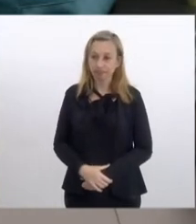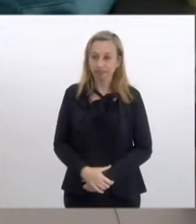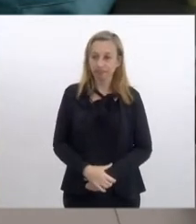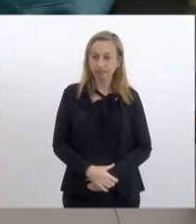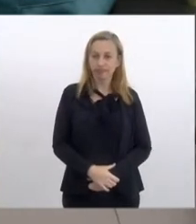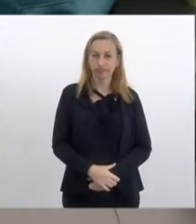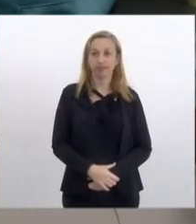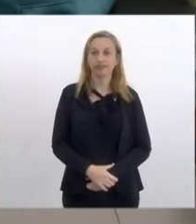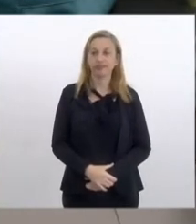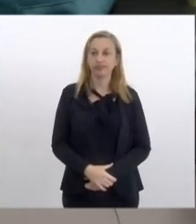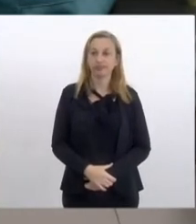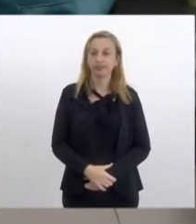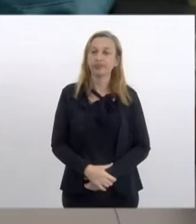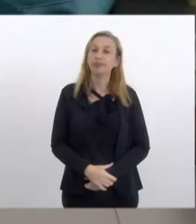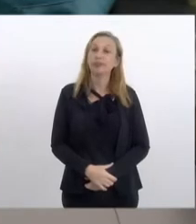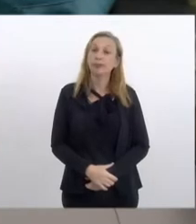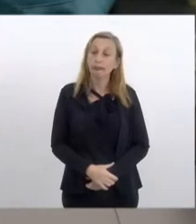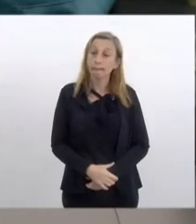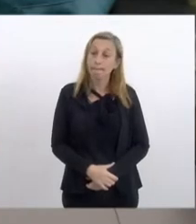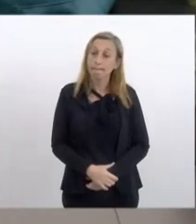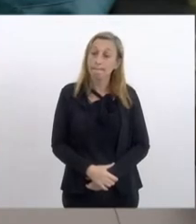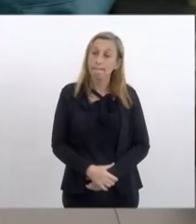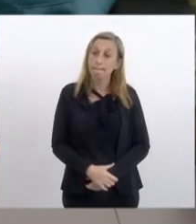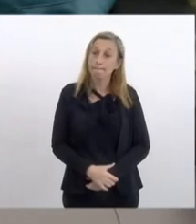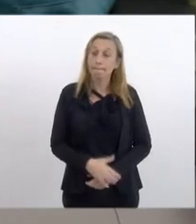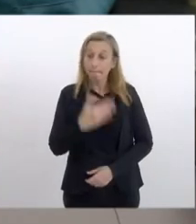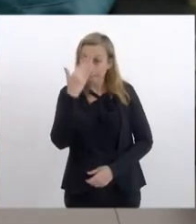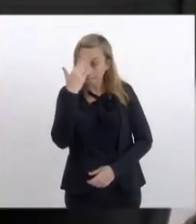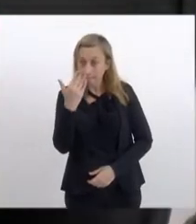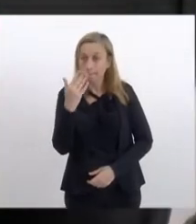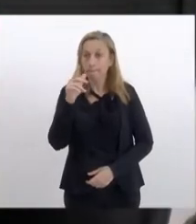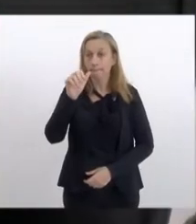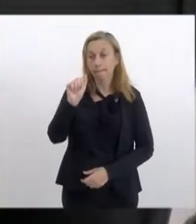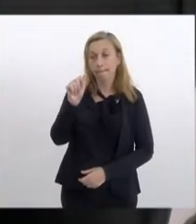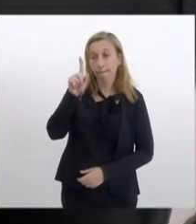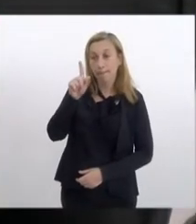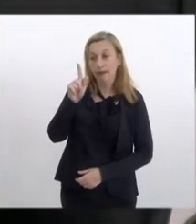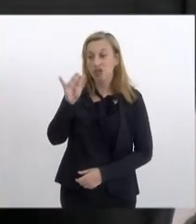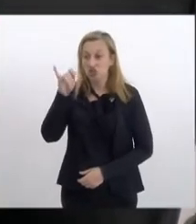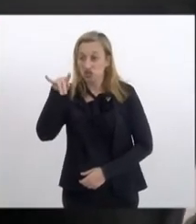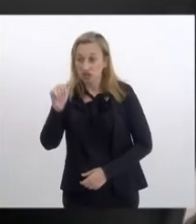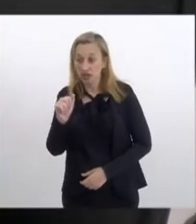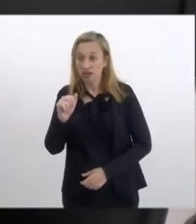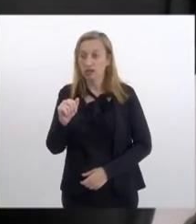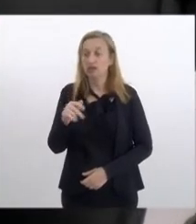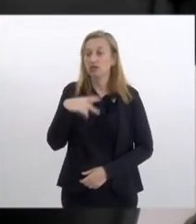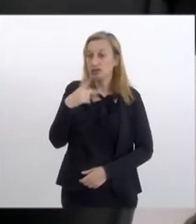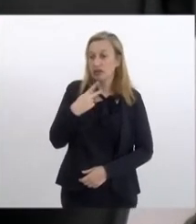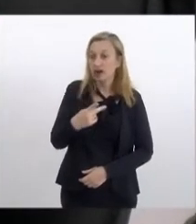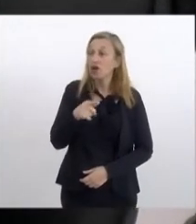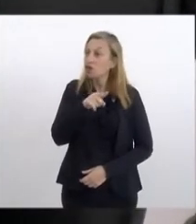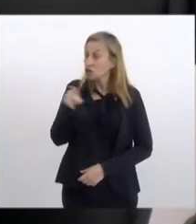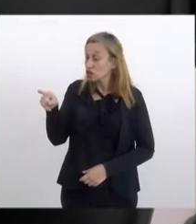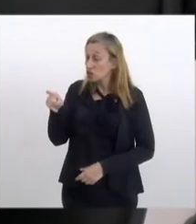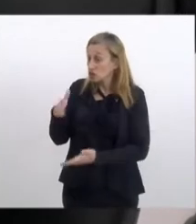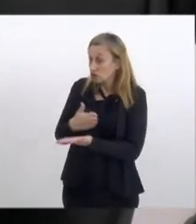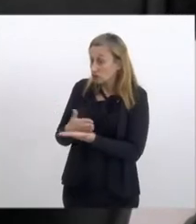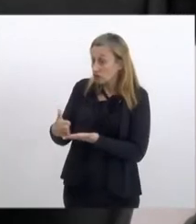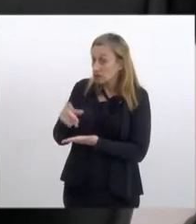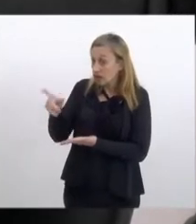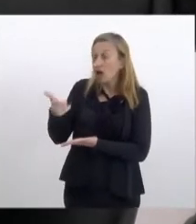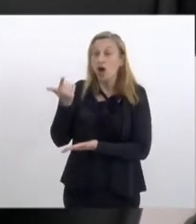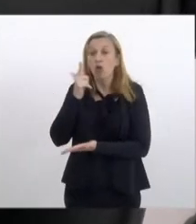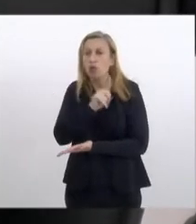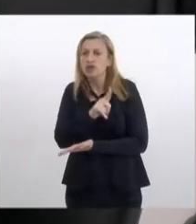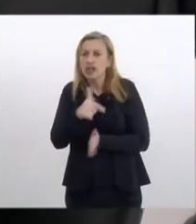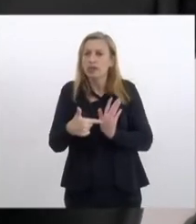Eu agradeço a fala, Angélica, pela explanação, até porque vocês que estão na ponta, vocês conseguem trazer